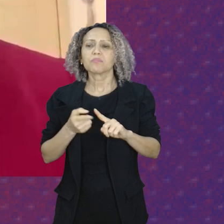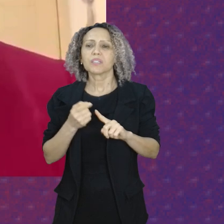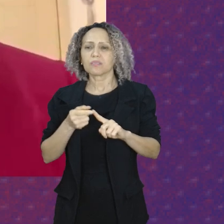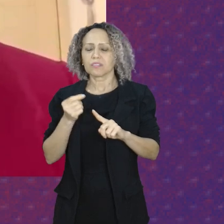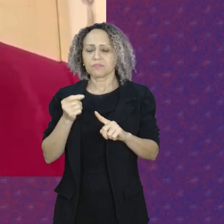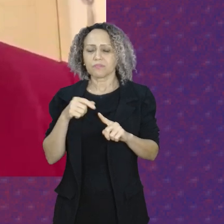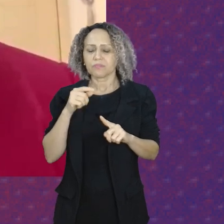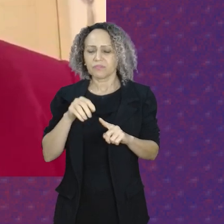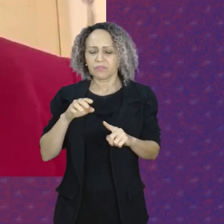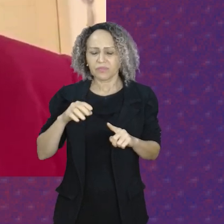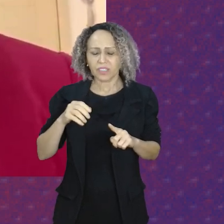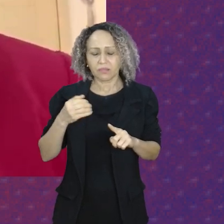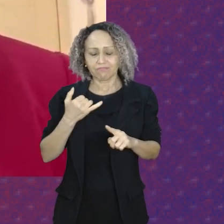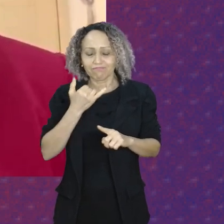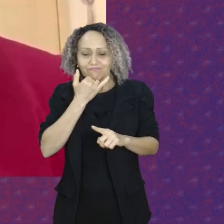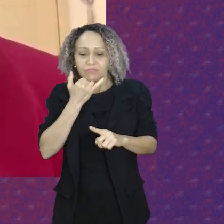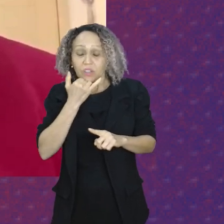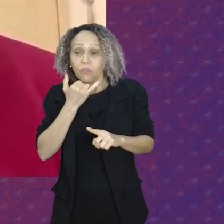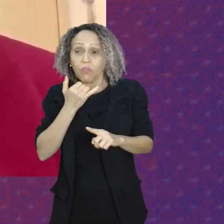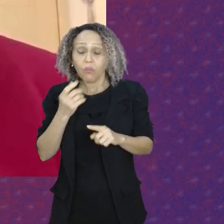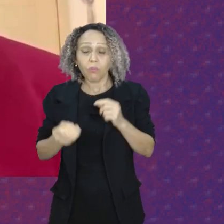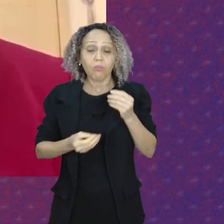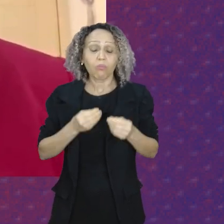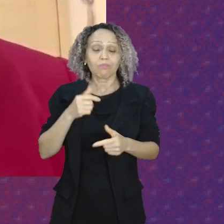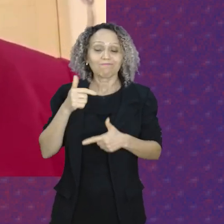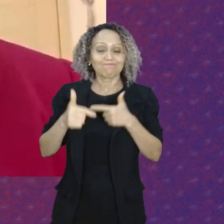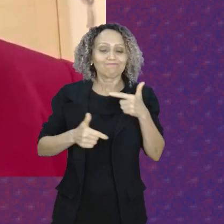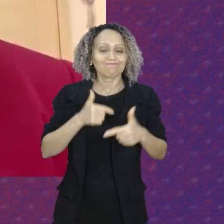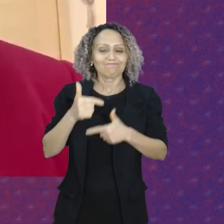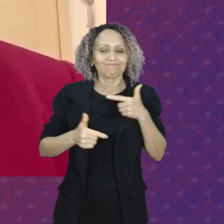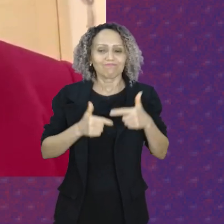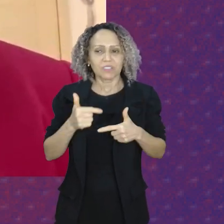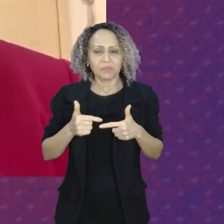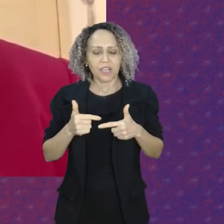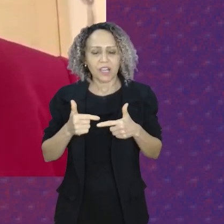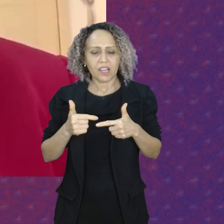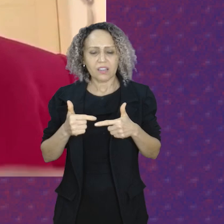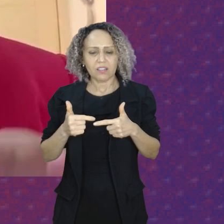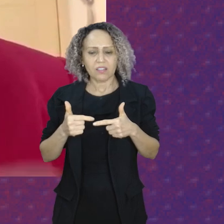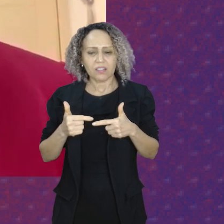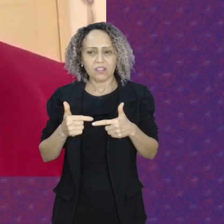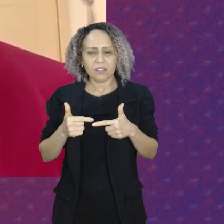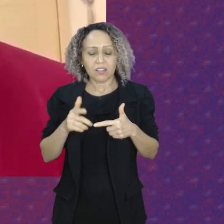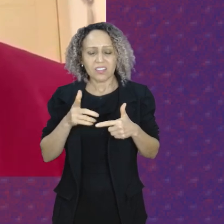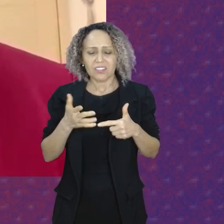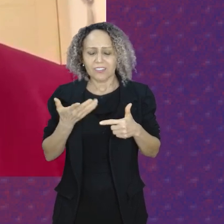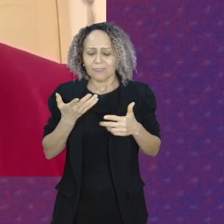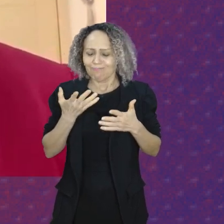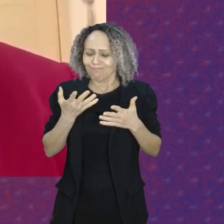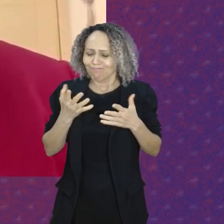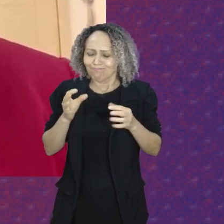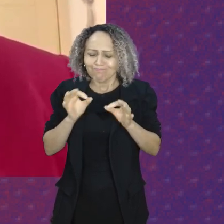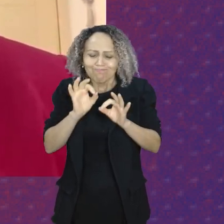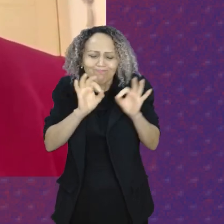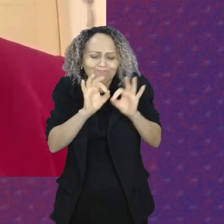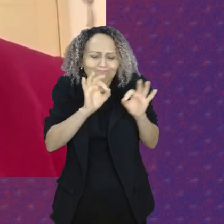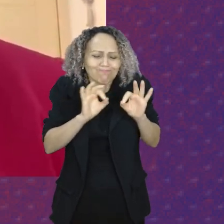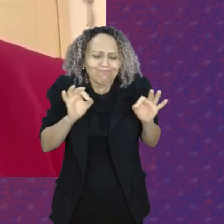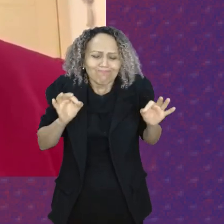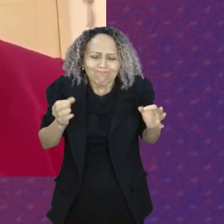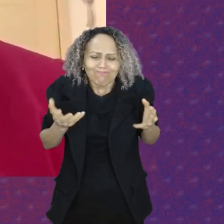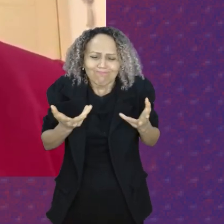me desculpar, mas é porque o trabalho, ele está profundamente bem feito